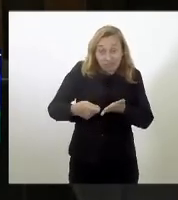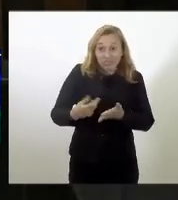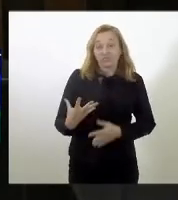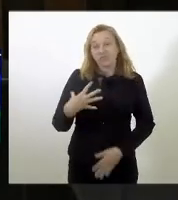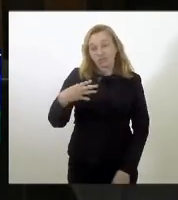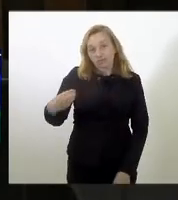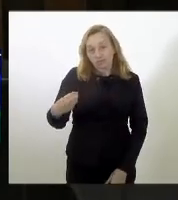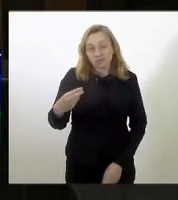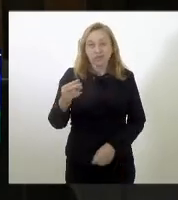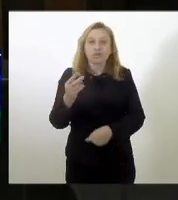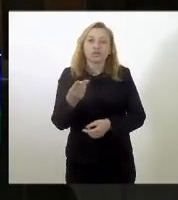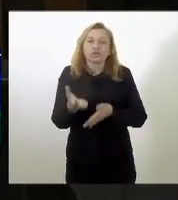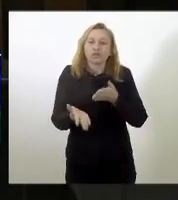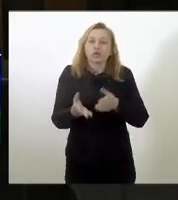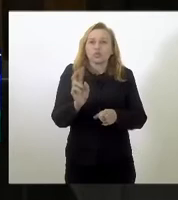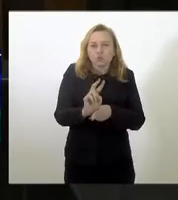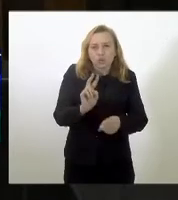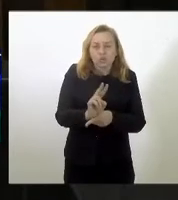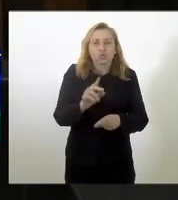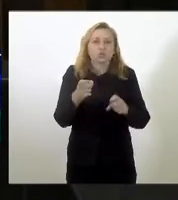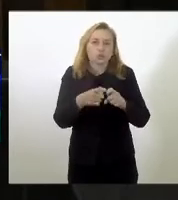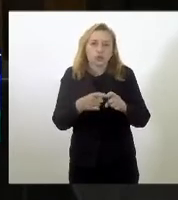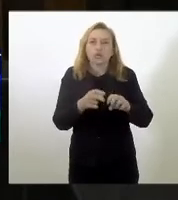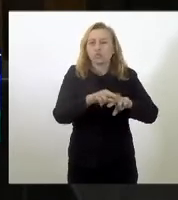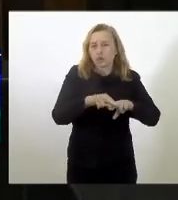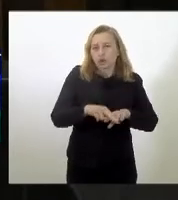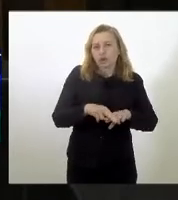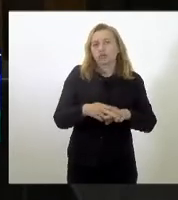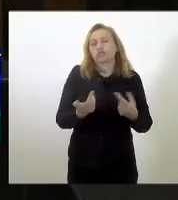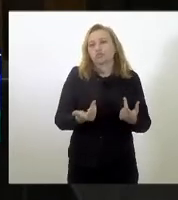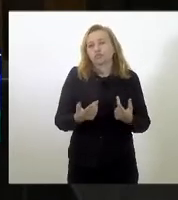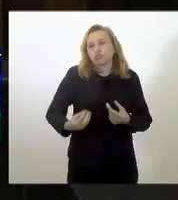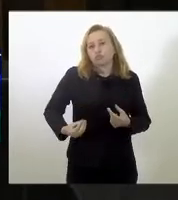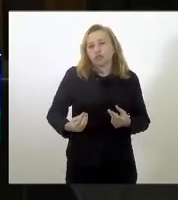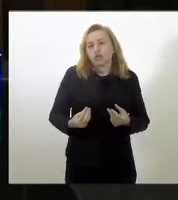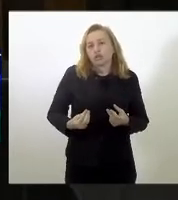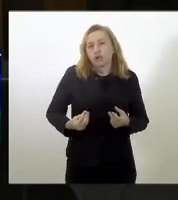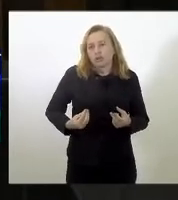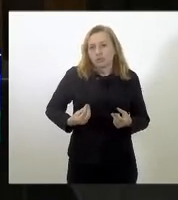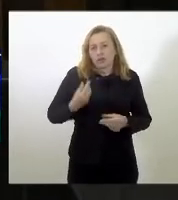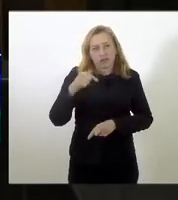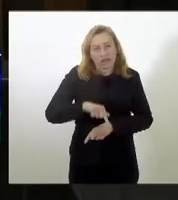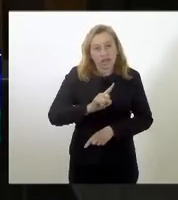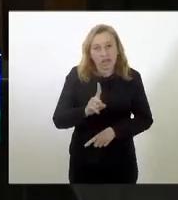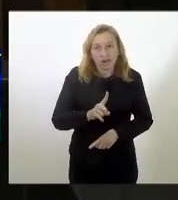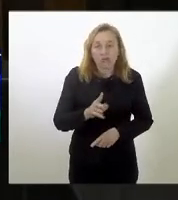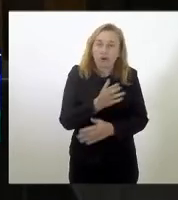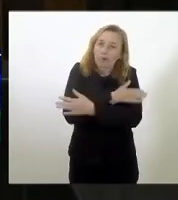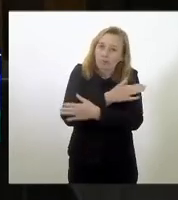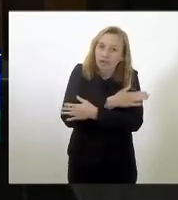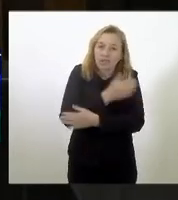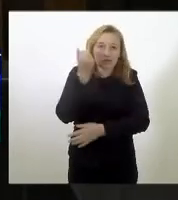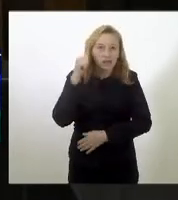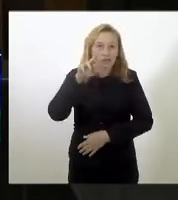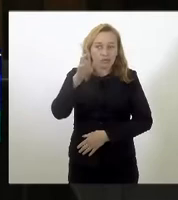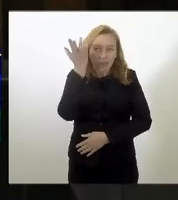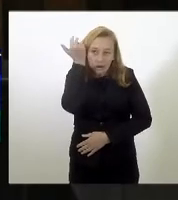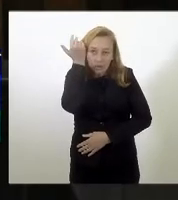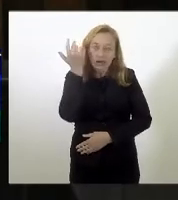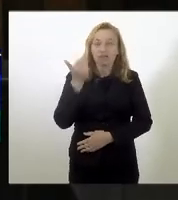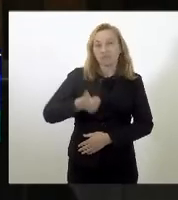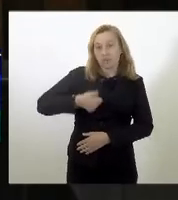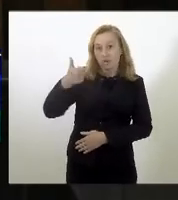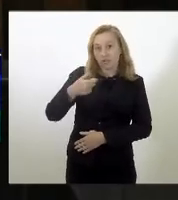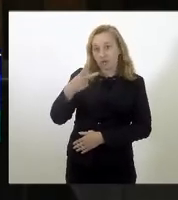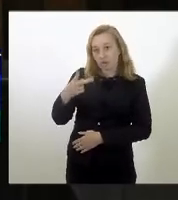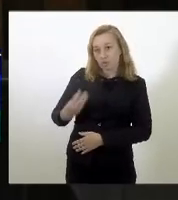aí sob cuidados médicos, por isso ele não está aqui presencialmente com a gente. Então, Eliomar, meu abraço e meu desejo de melhoras para o